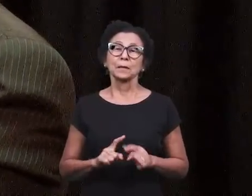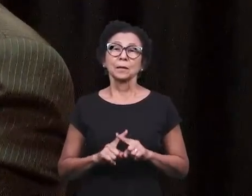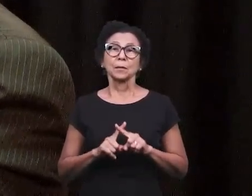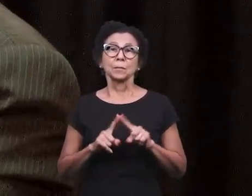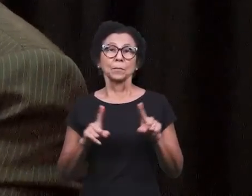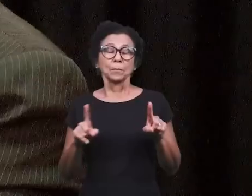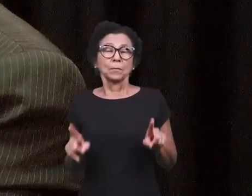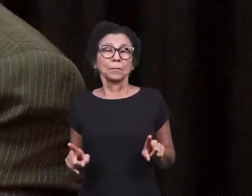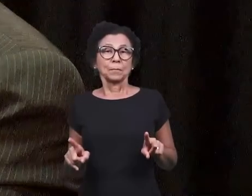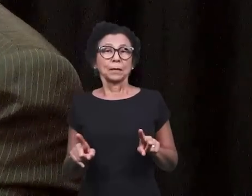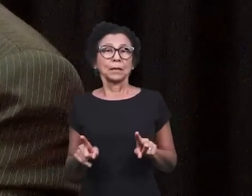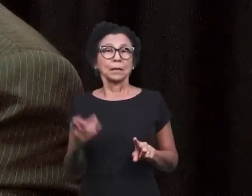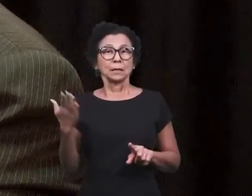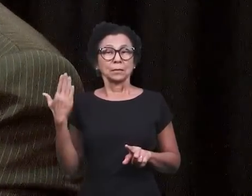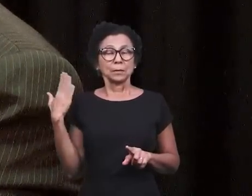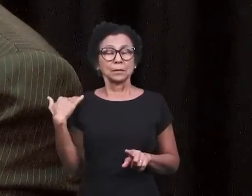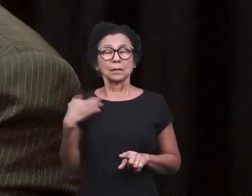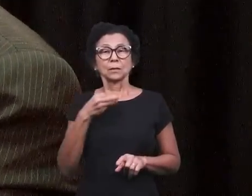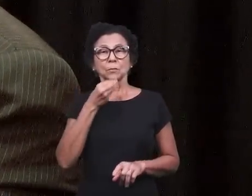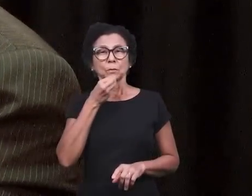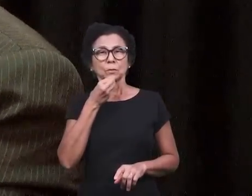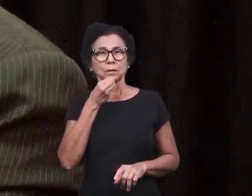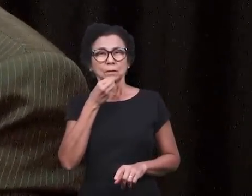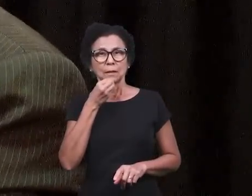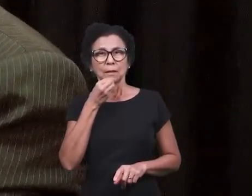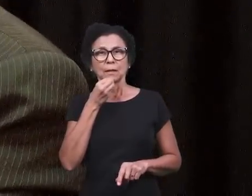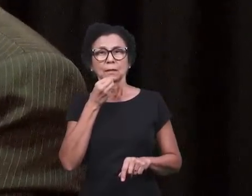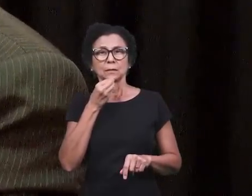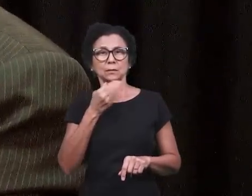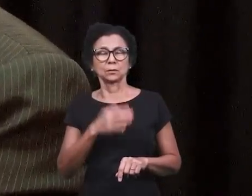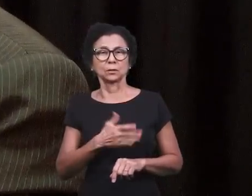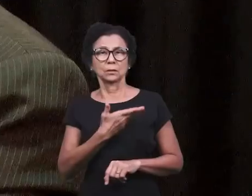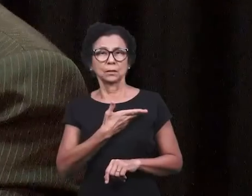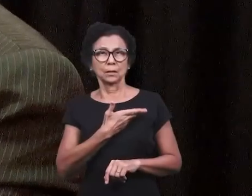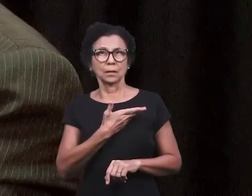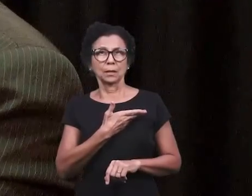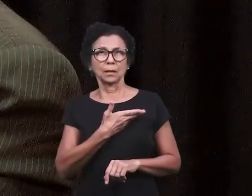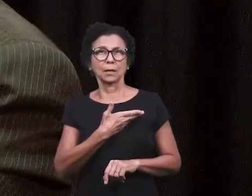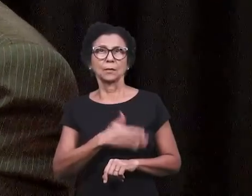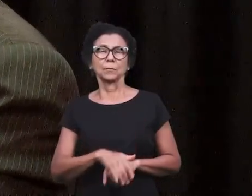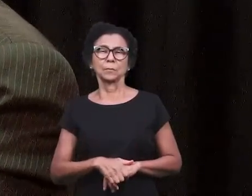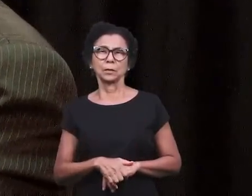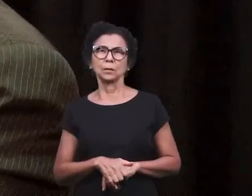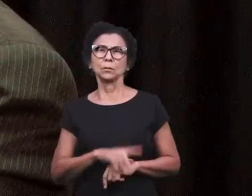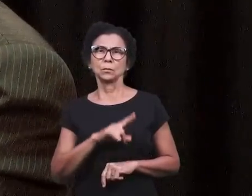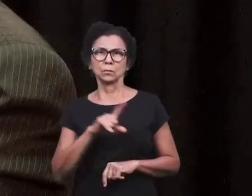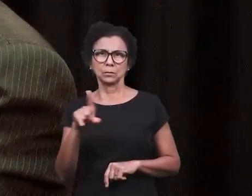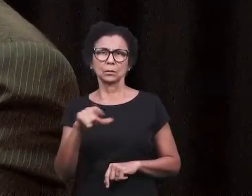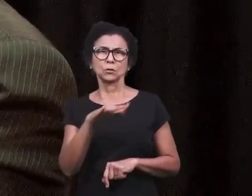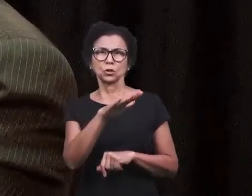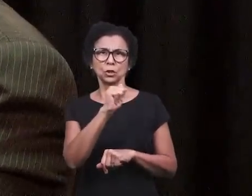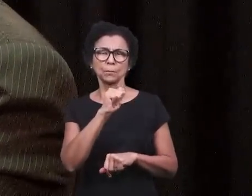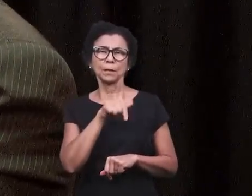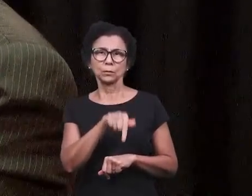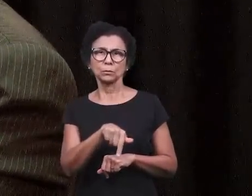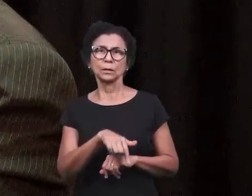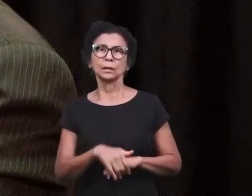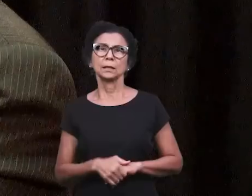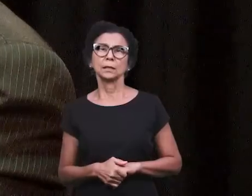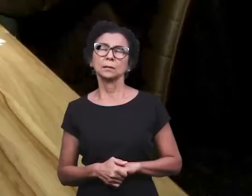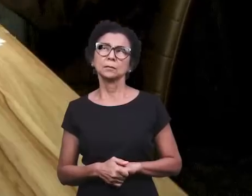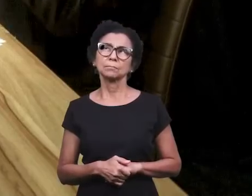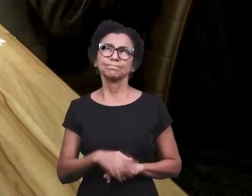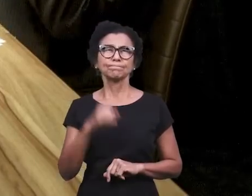outra oportunidade de curso de formação, essa pessoa, esses outros colegas haviam sido chamados, de fato. Então resolveram fazer o curso de